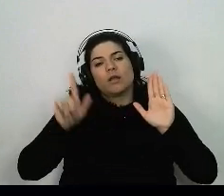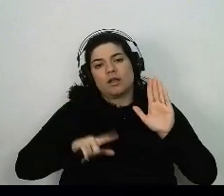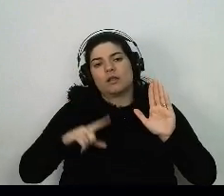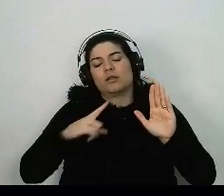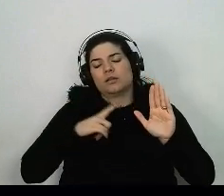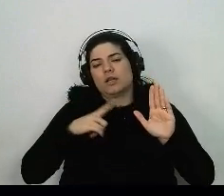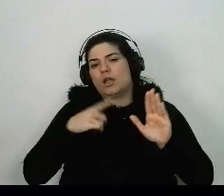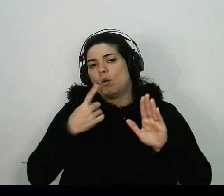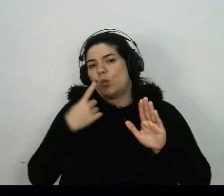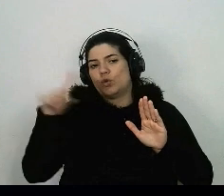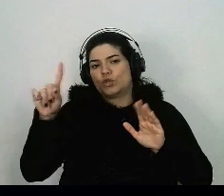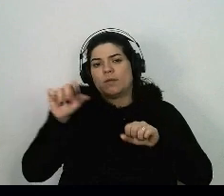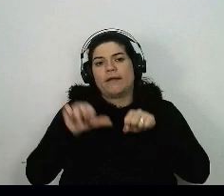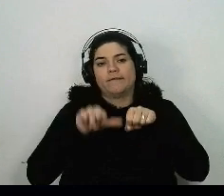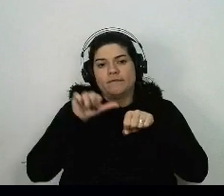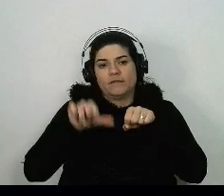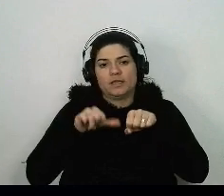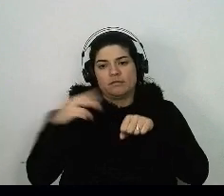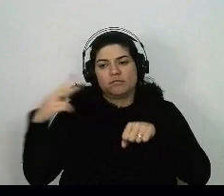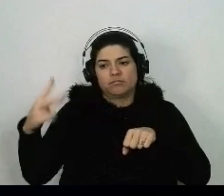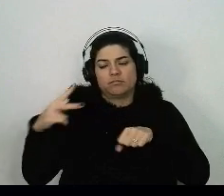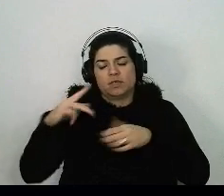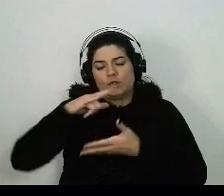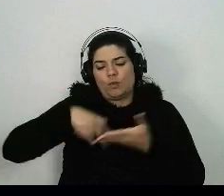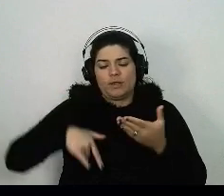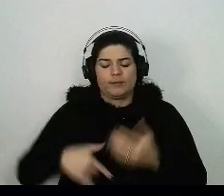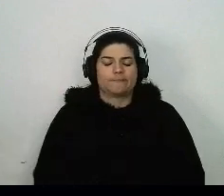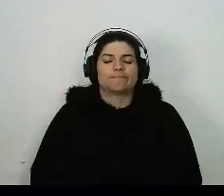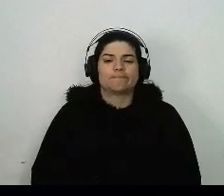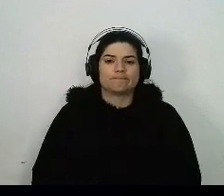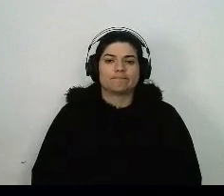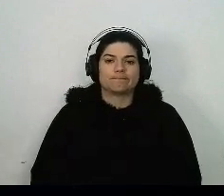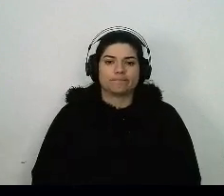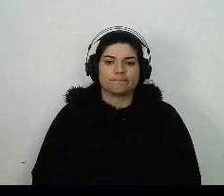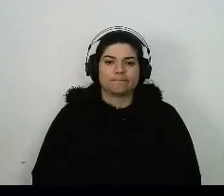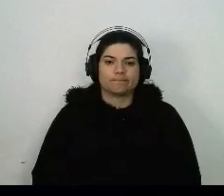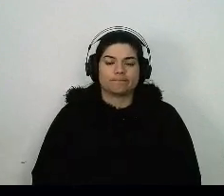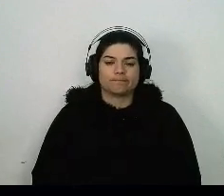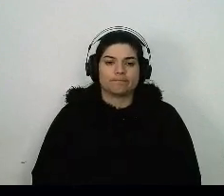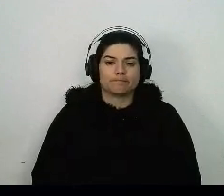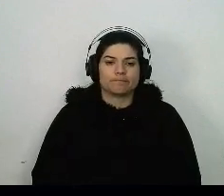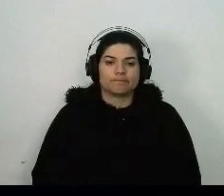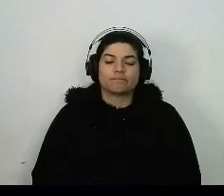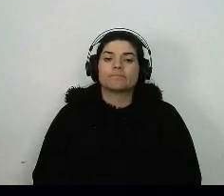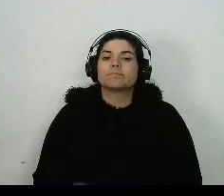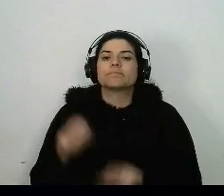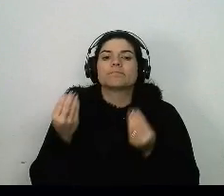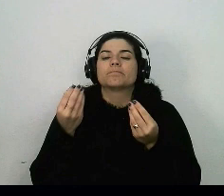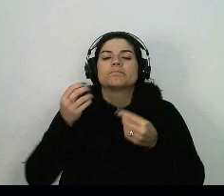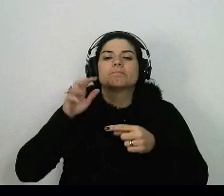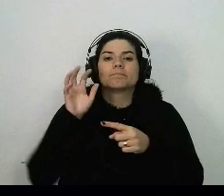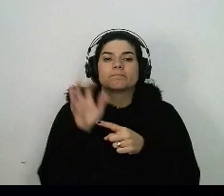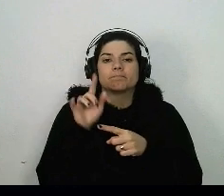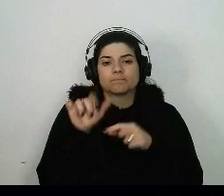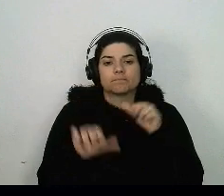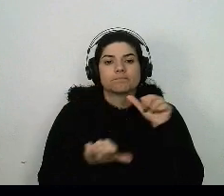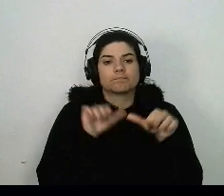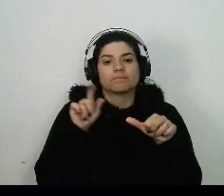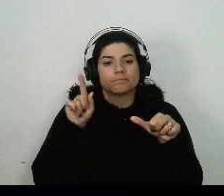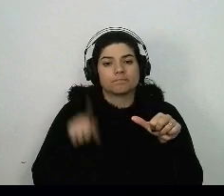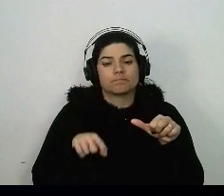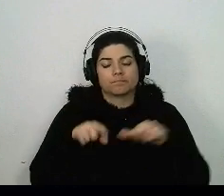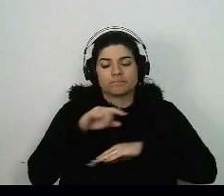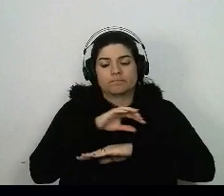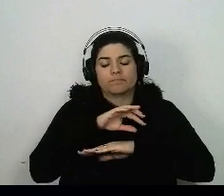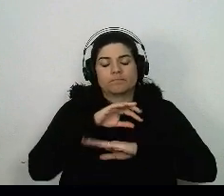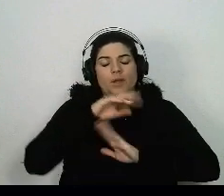documento. E aí, o nosso ganho aqui, né, o impacto realmente dessa mudança no nosso projeto,